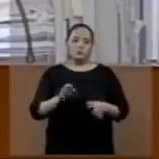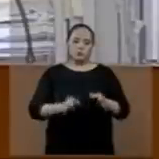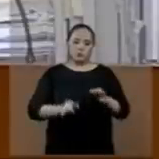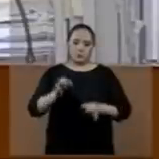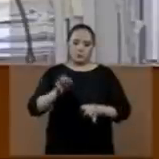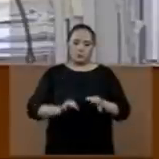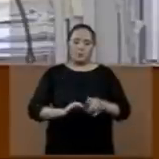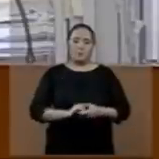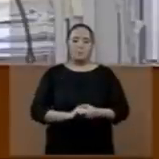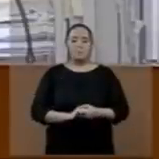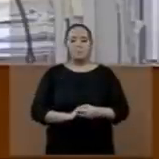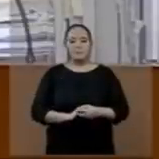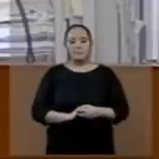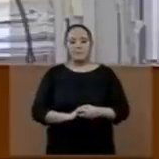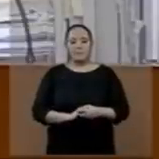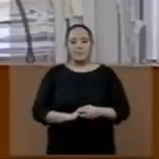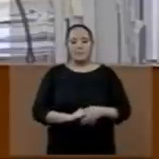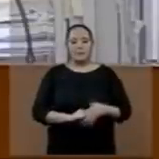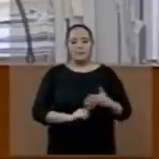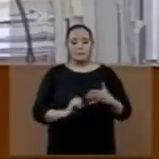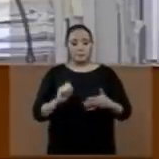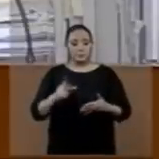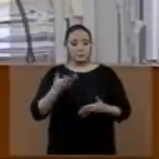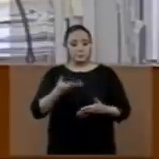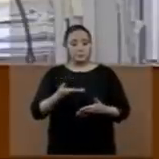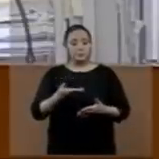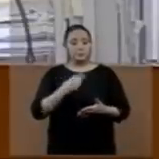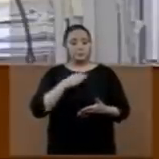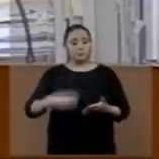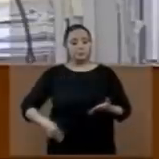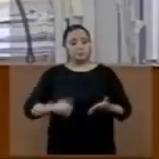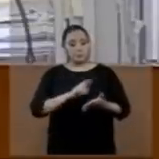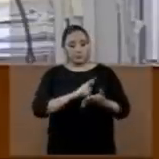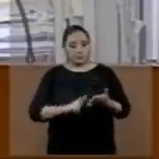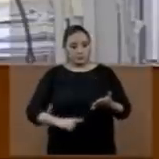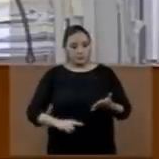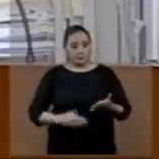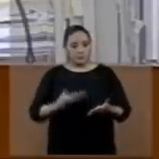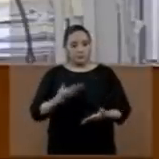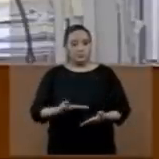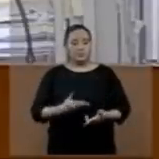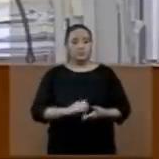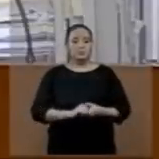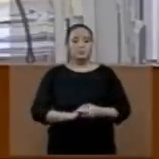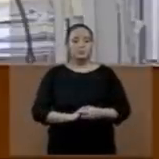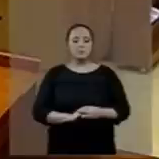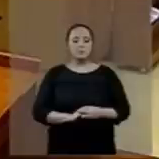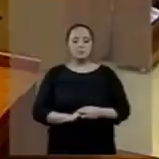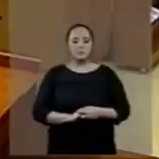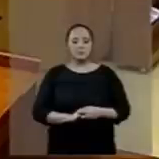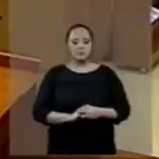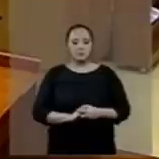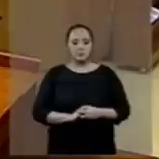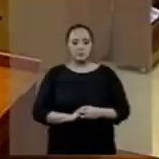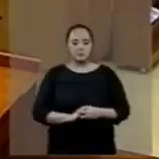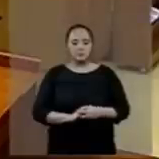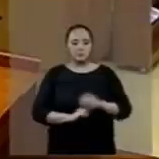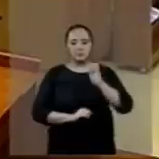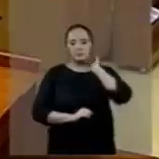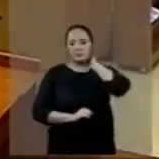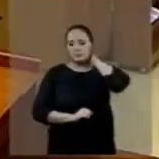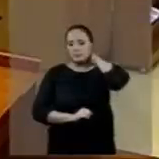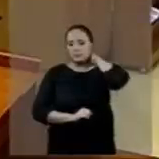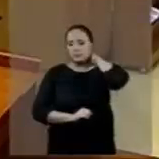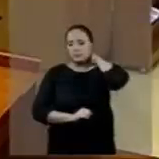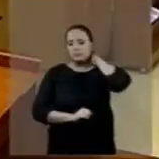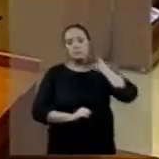Então, tem a palavra Vossa Excelência e já assegurada, claro, à ministra Rosa Weber o pedido subsequente. Presidente, poderia, como